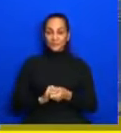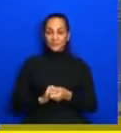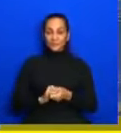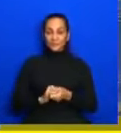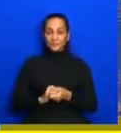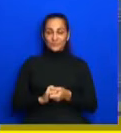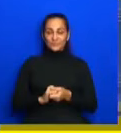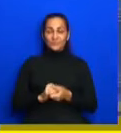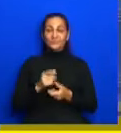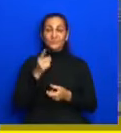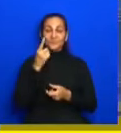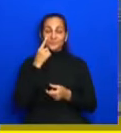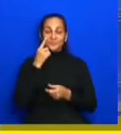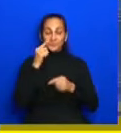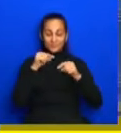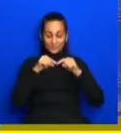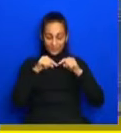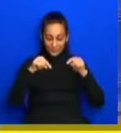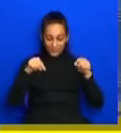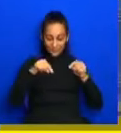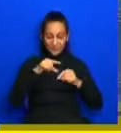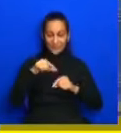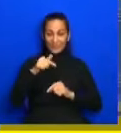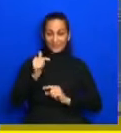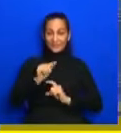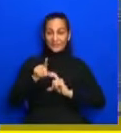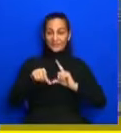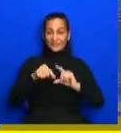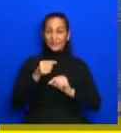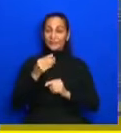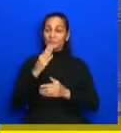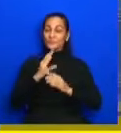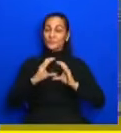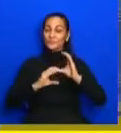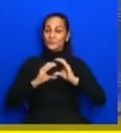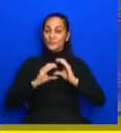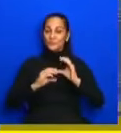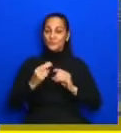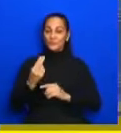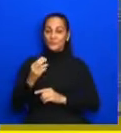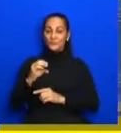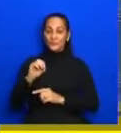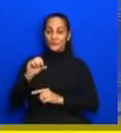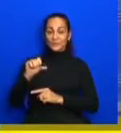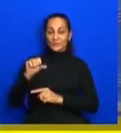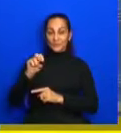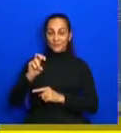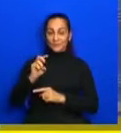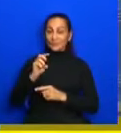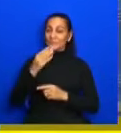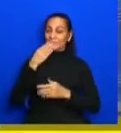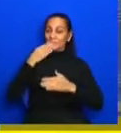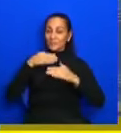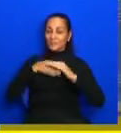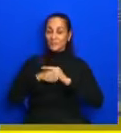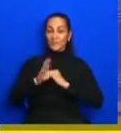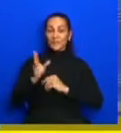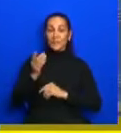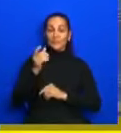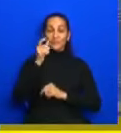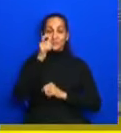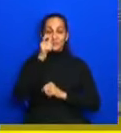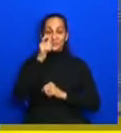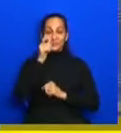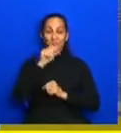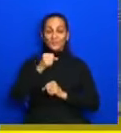45. Vamos confirmar? As 7 dezenas sorteadas no concurso 2095 da Time Mania.